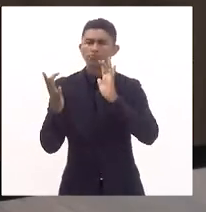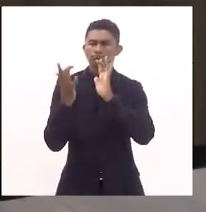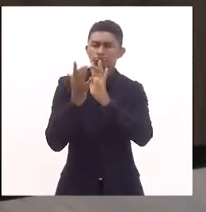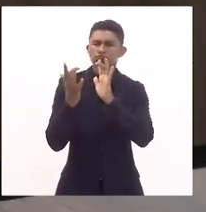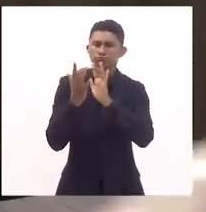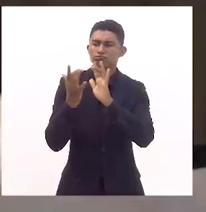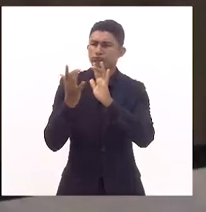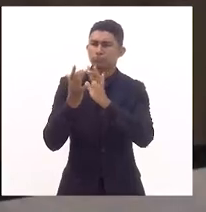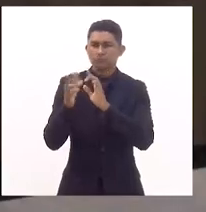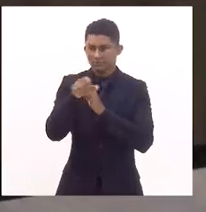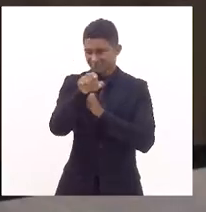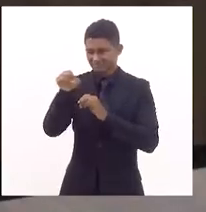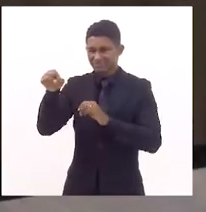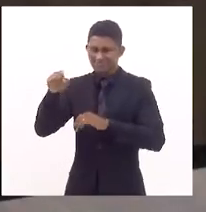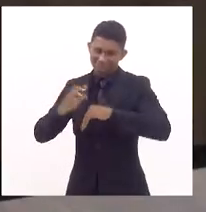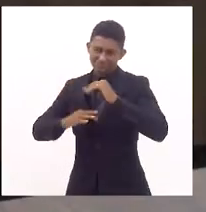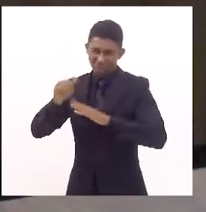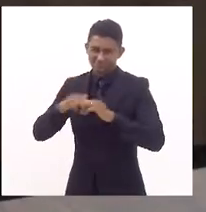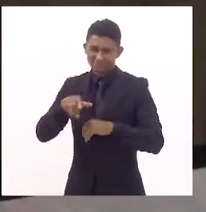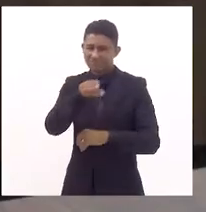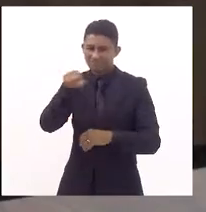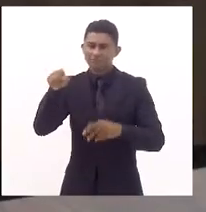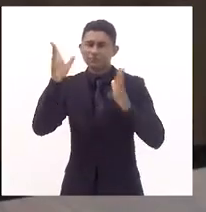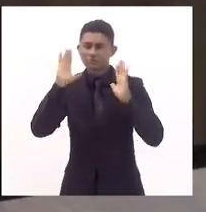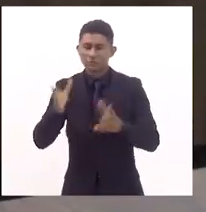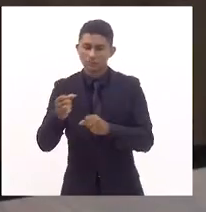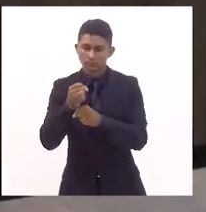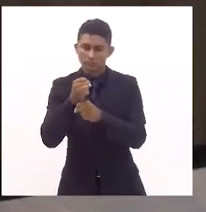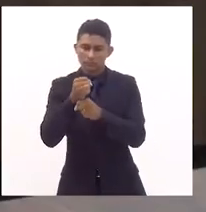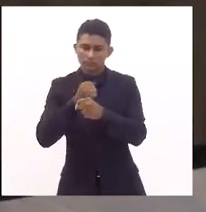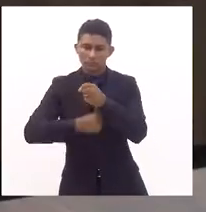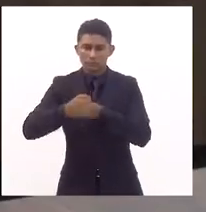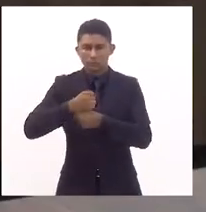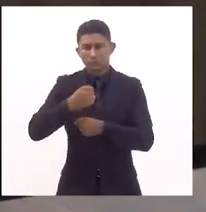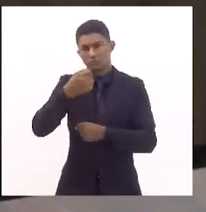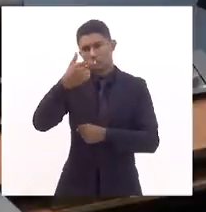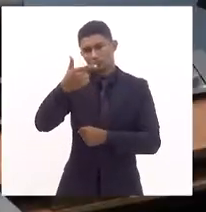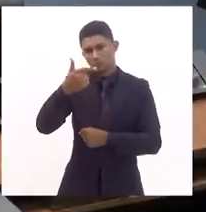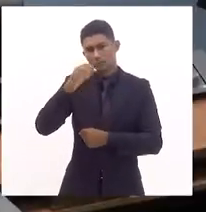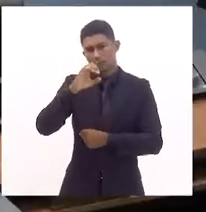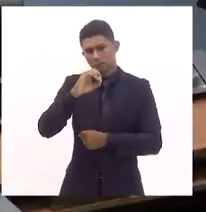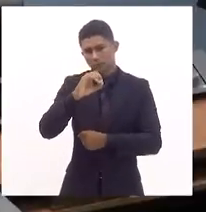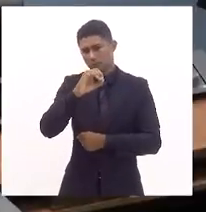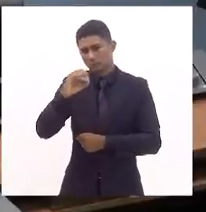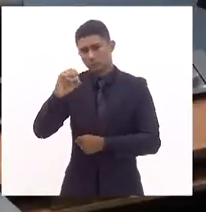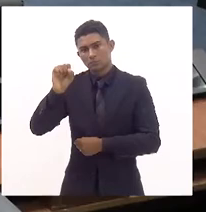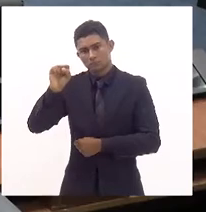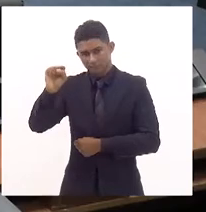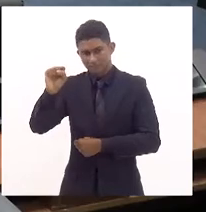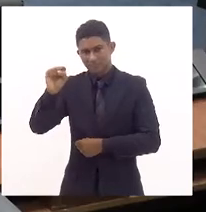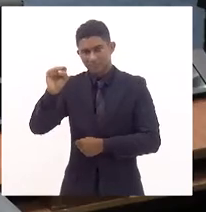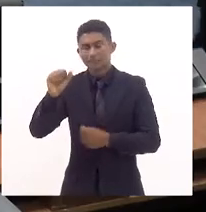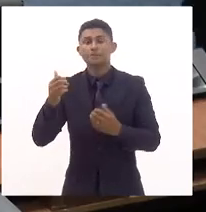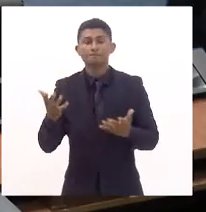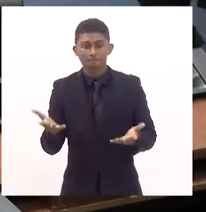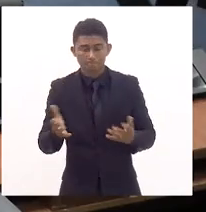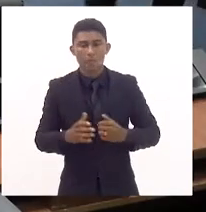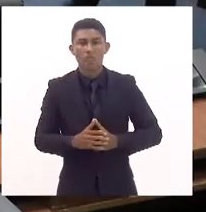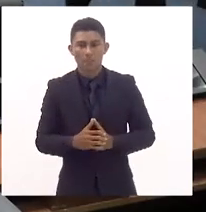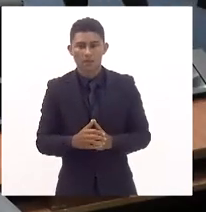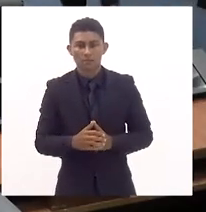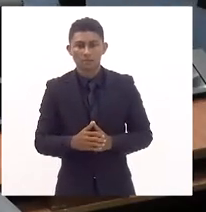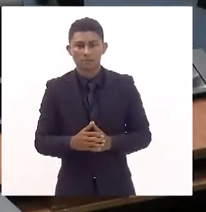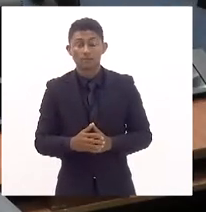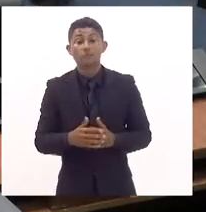os catadores e catadoras em 2008, né? Quando